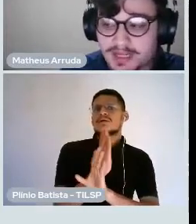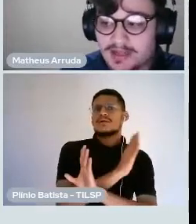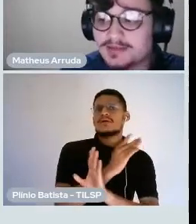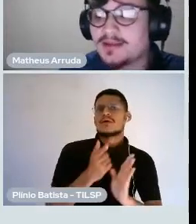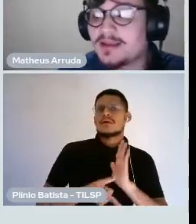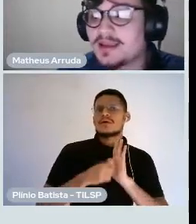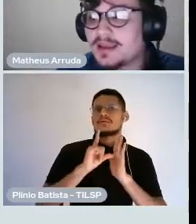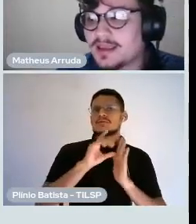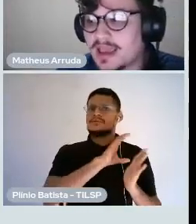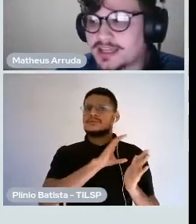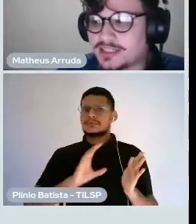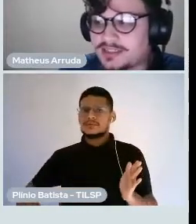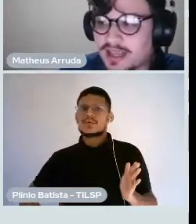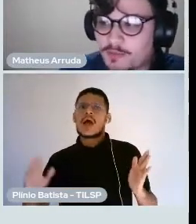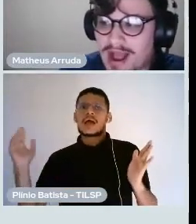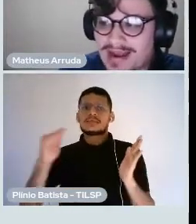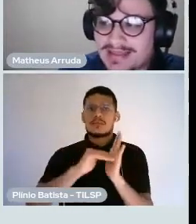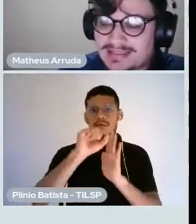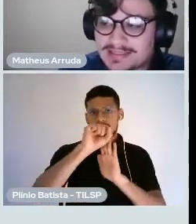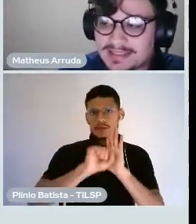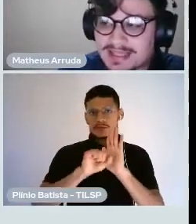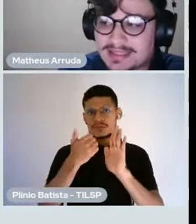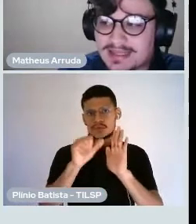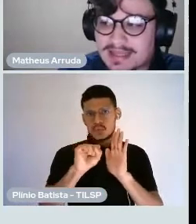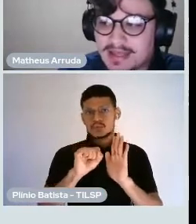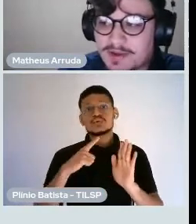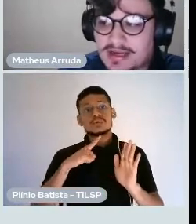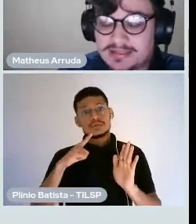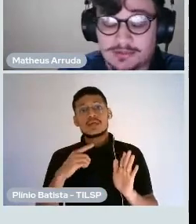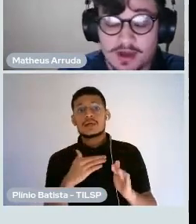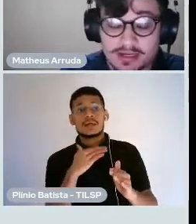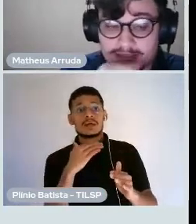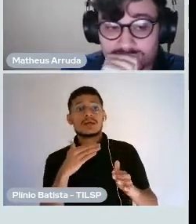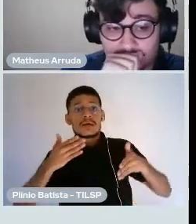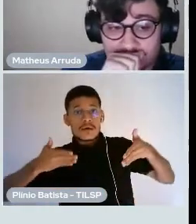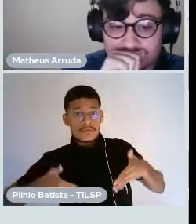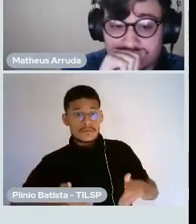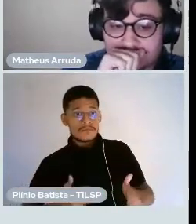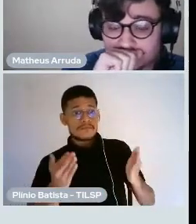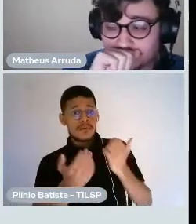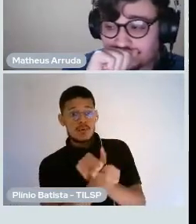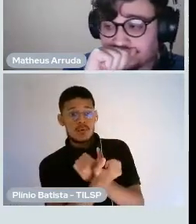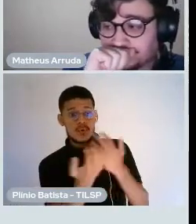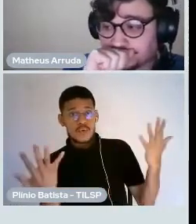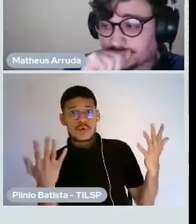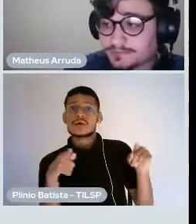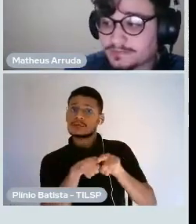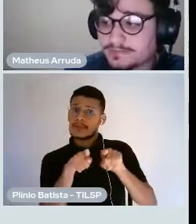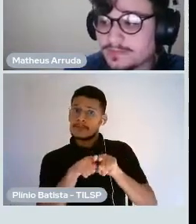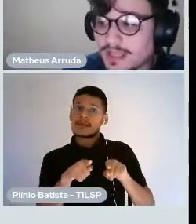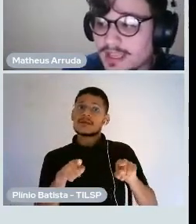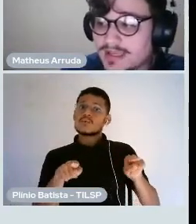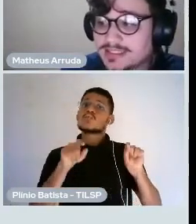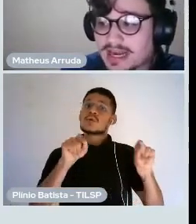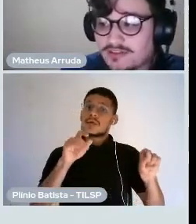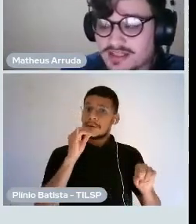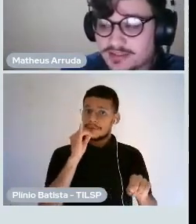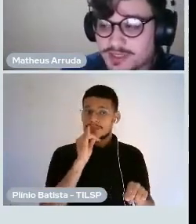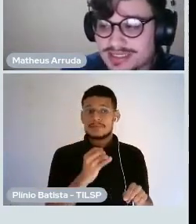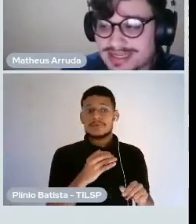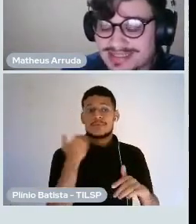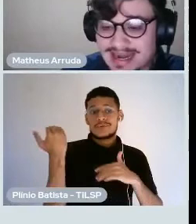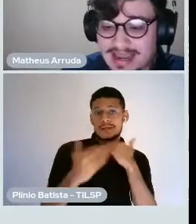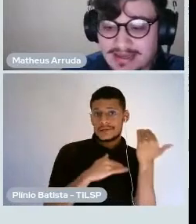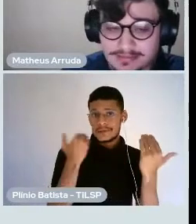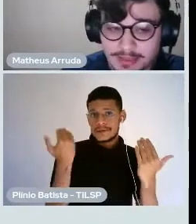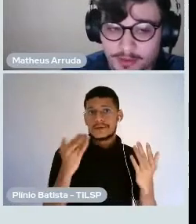XVIII, tá? Que aí a gente tem uma grande taxa de natalidade e uma grande taxa de mortalidade. Já na fase